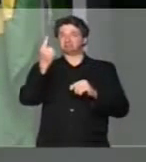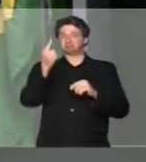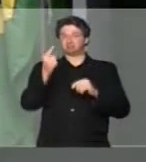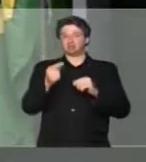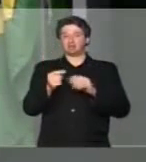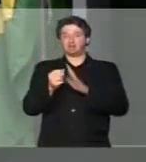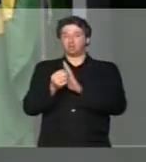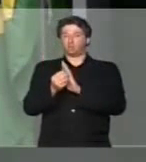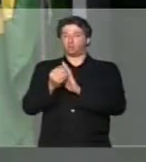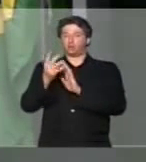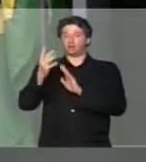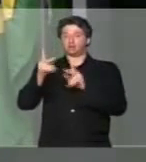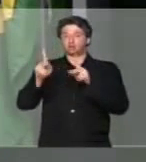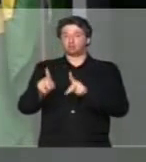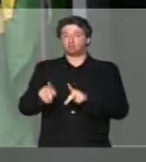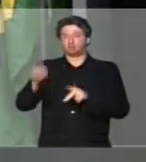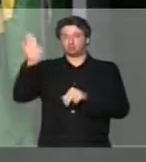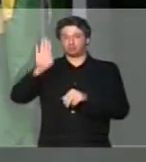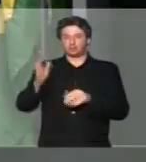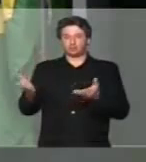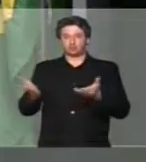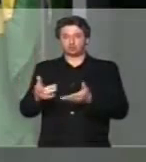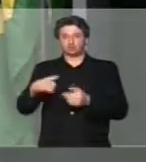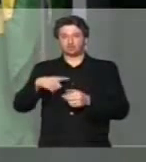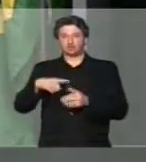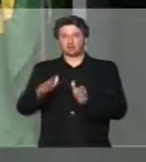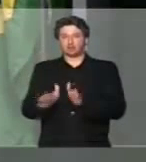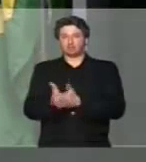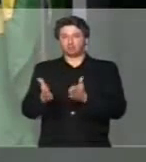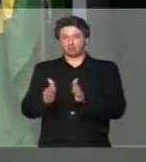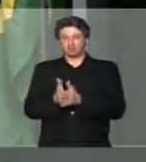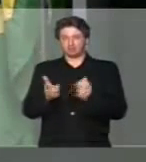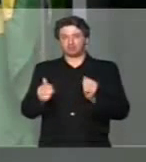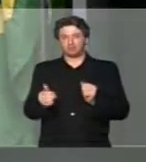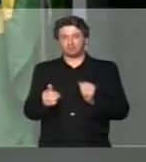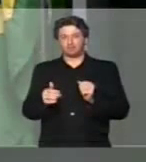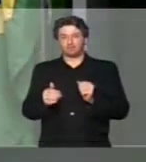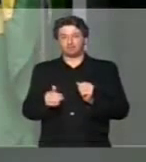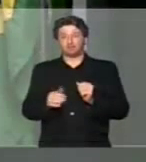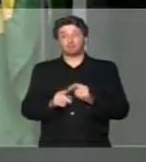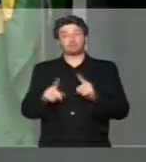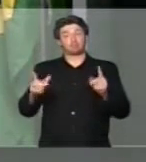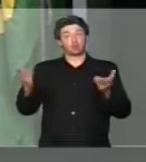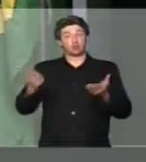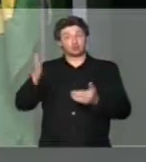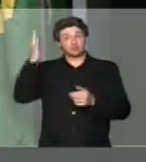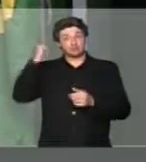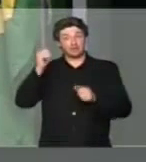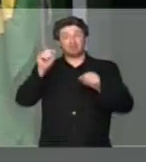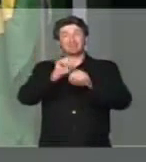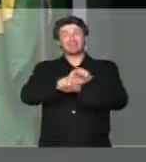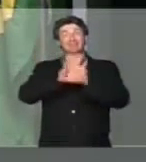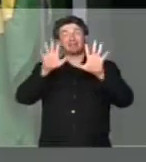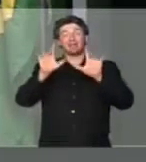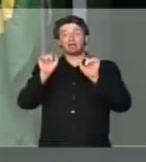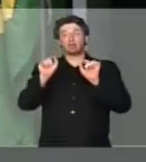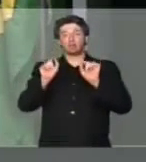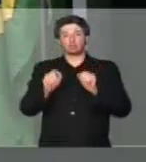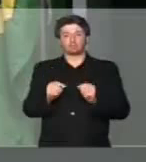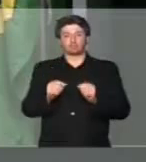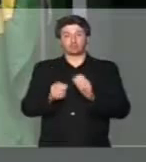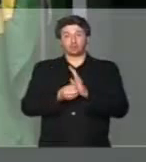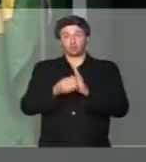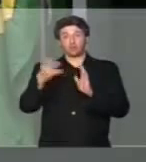à quantidade de brasileiros vivendo na miséria. O que se sabe hoje, que se tem clareza, é